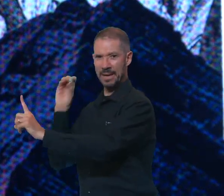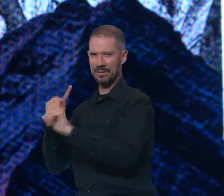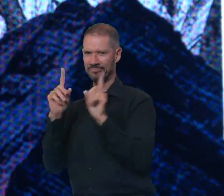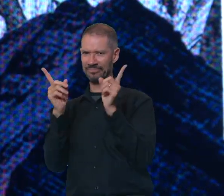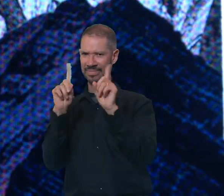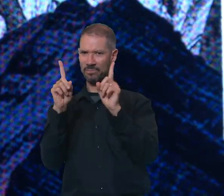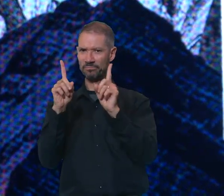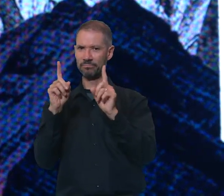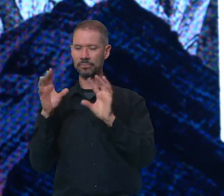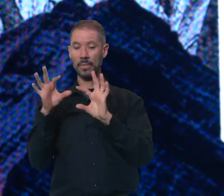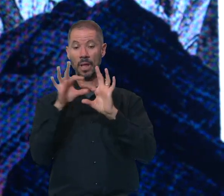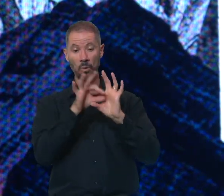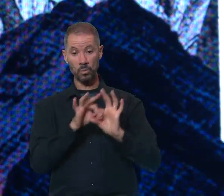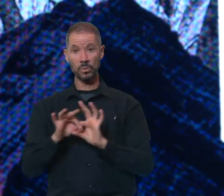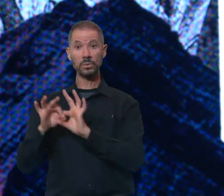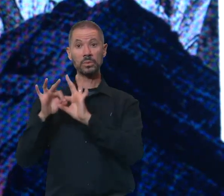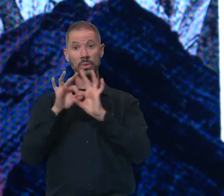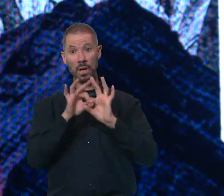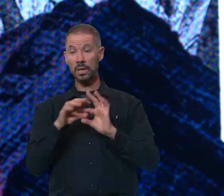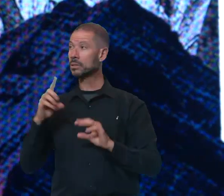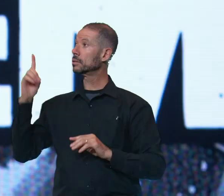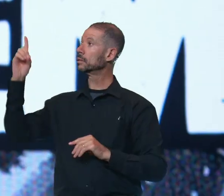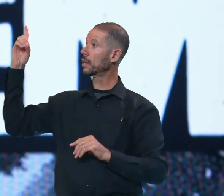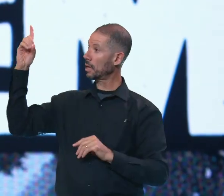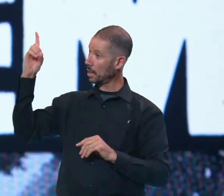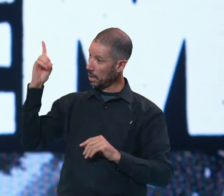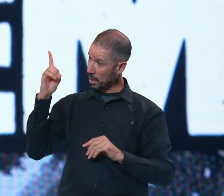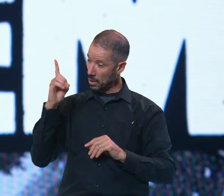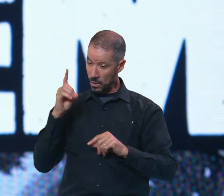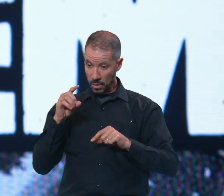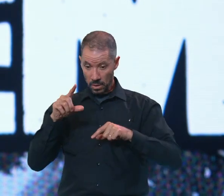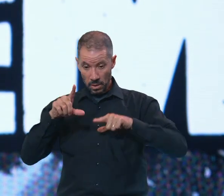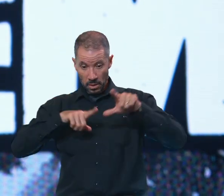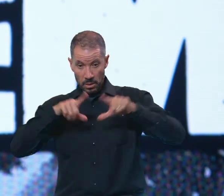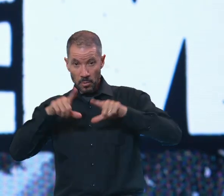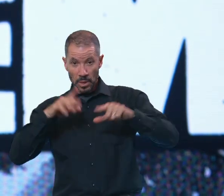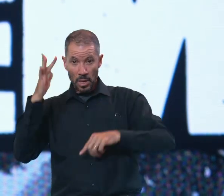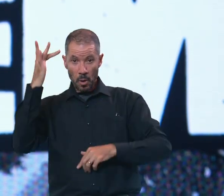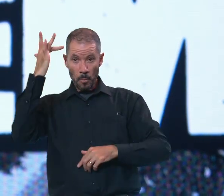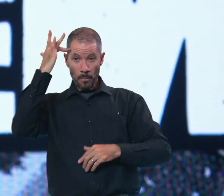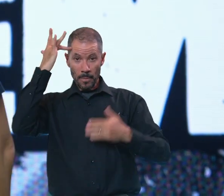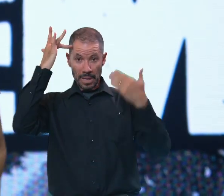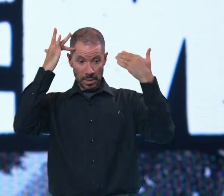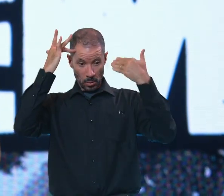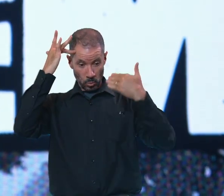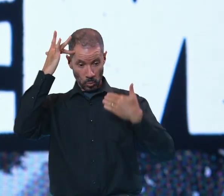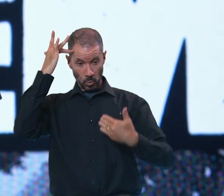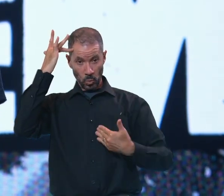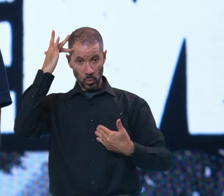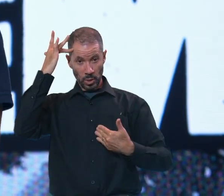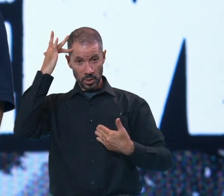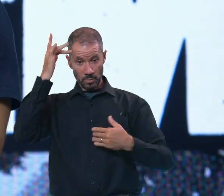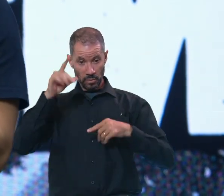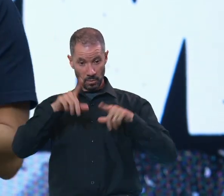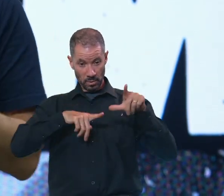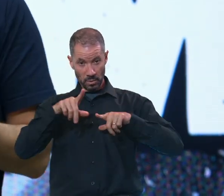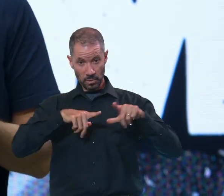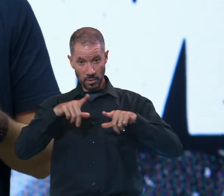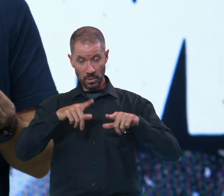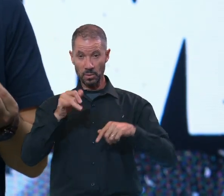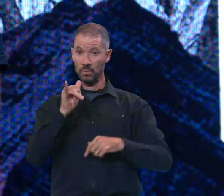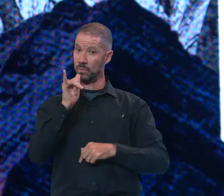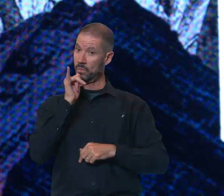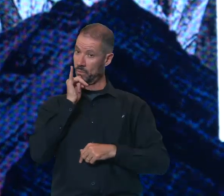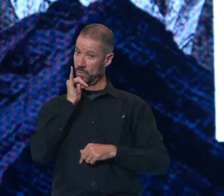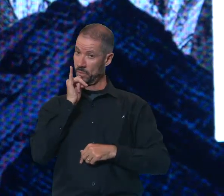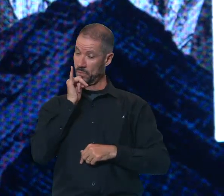para trazer unidade. E Deus vai, inclusive, trabalhar maturidade na gente através desse processo. Agora, por